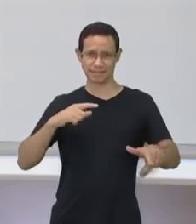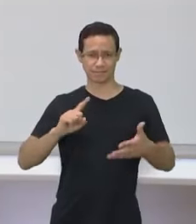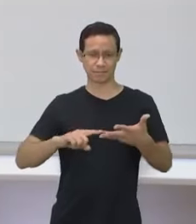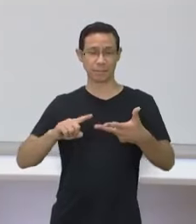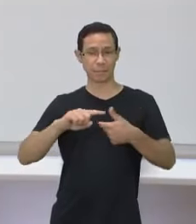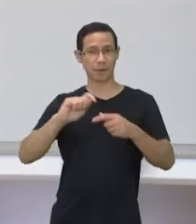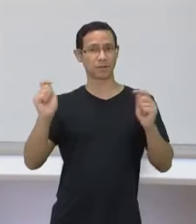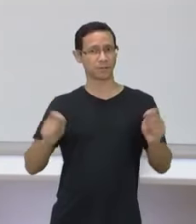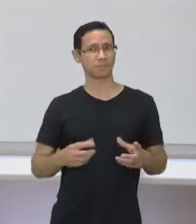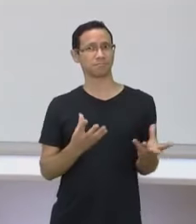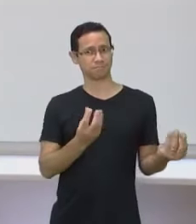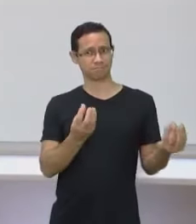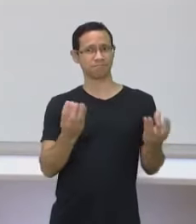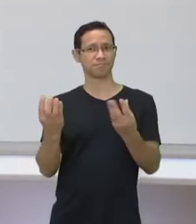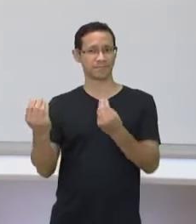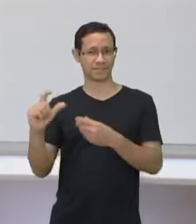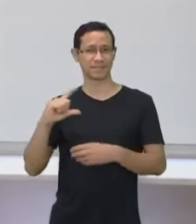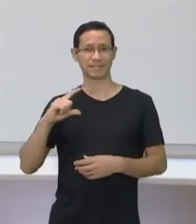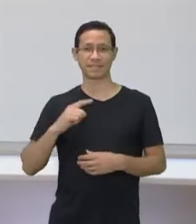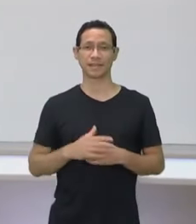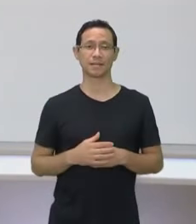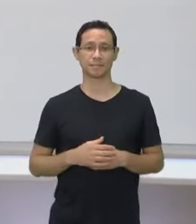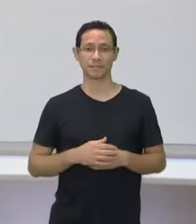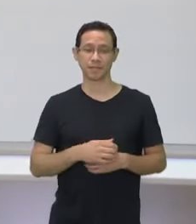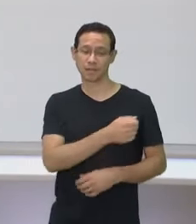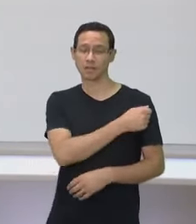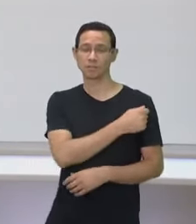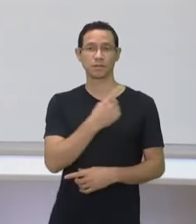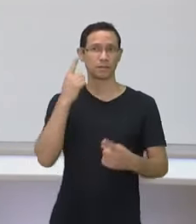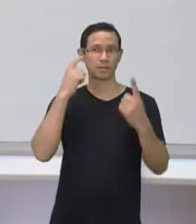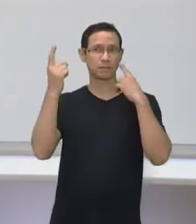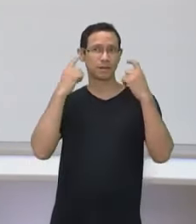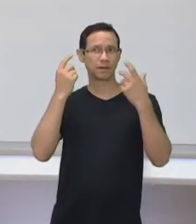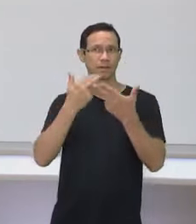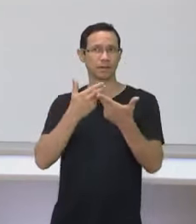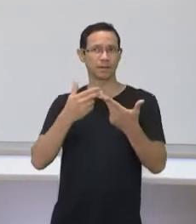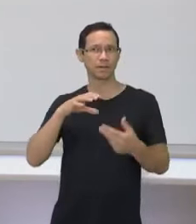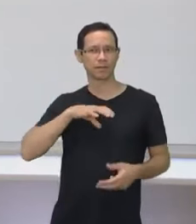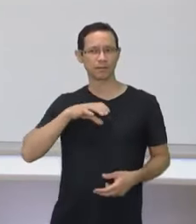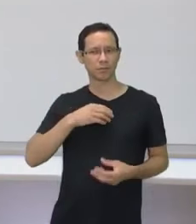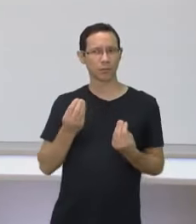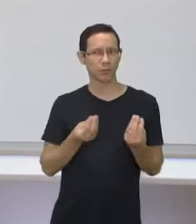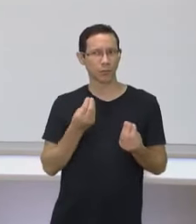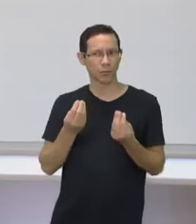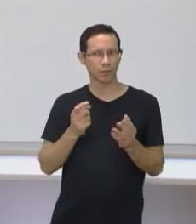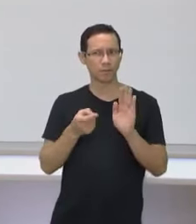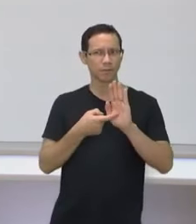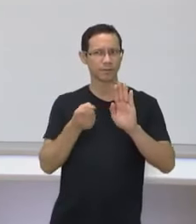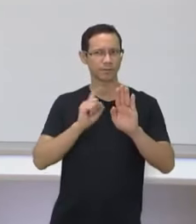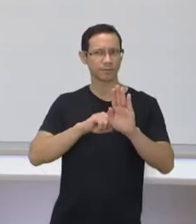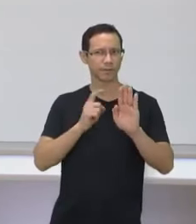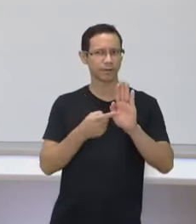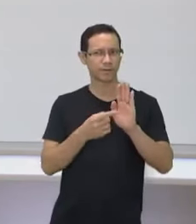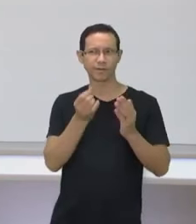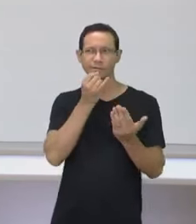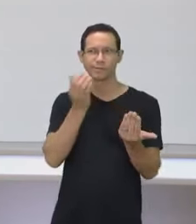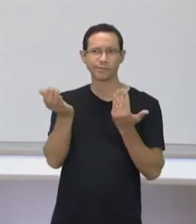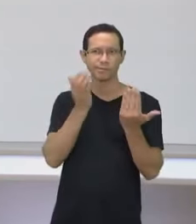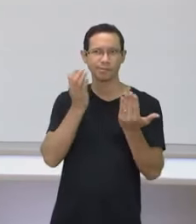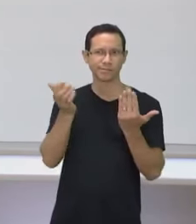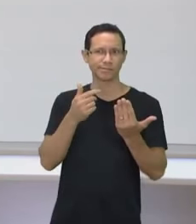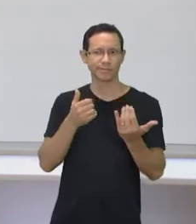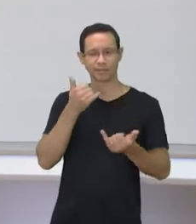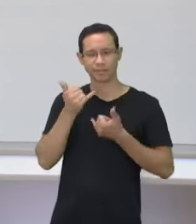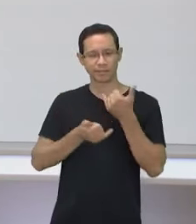incontáveis aí, né? Temos muitas figuras de linguagem. Então, um estudante lembrar daquelas aulas de figuras de linguagem que o professor falava de metáforas, falava de